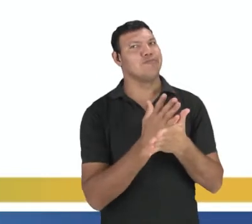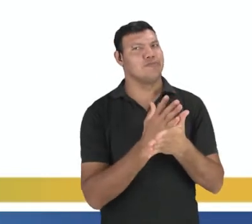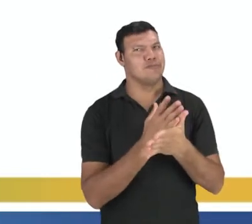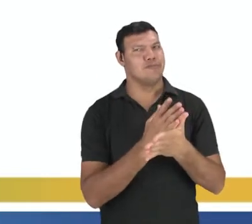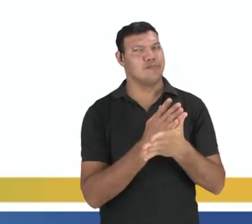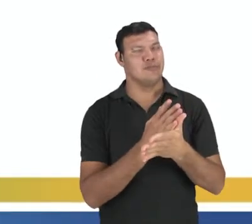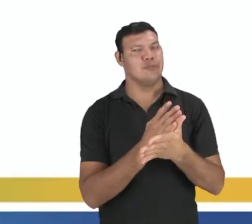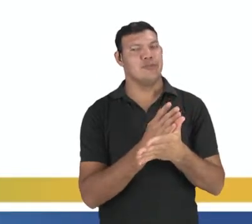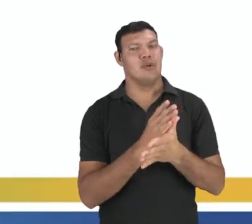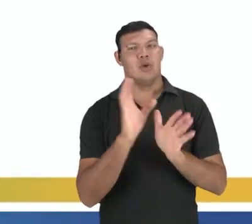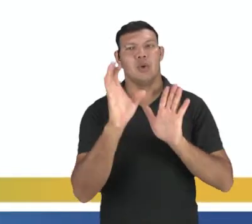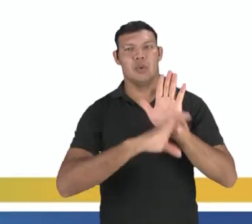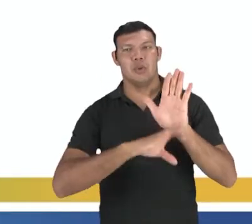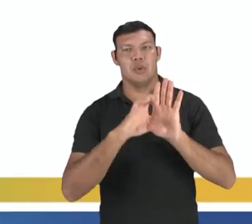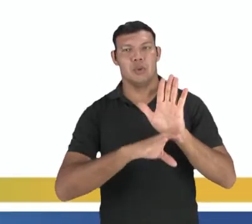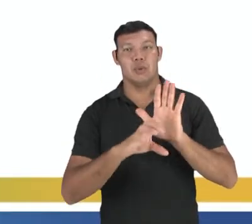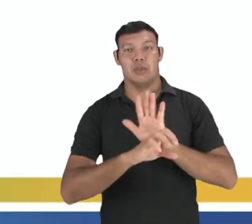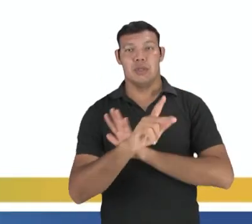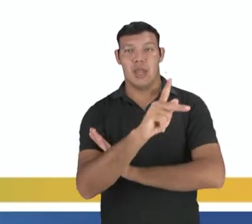A parte da PG.